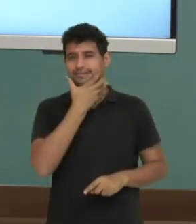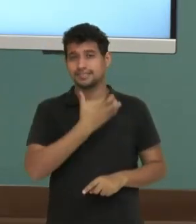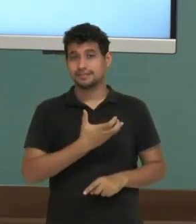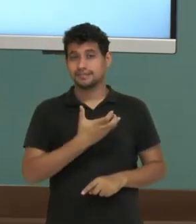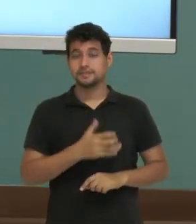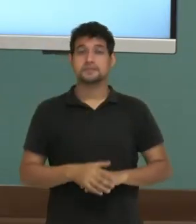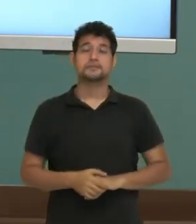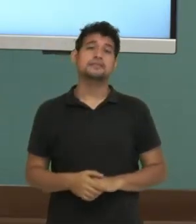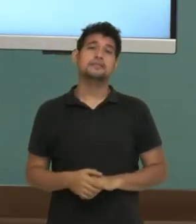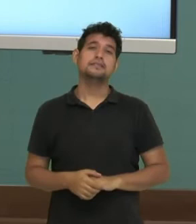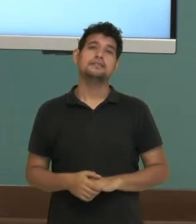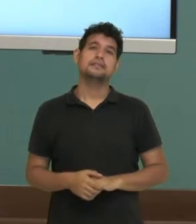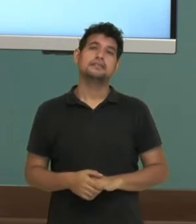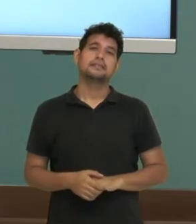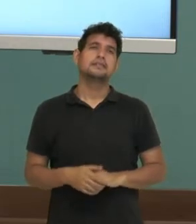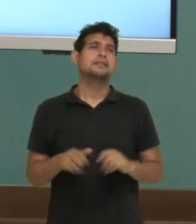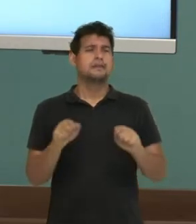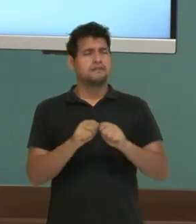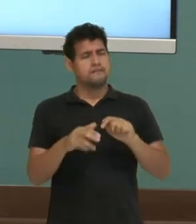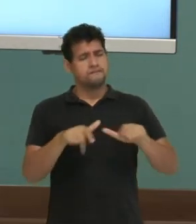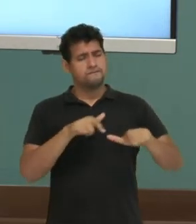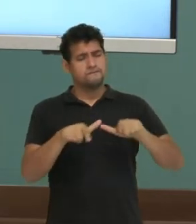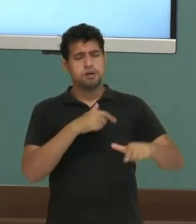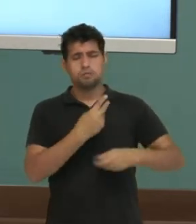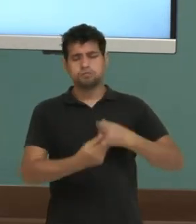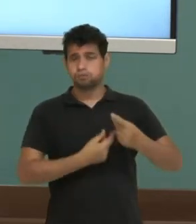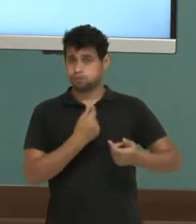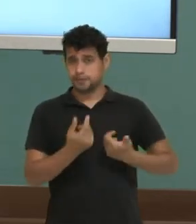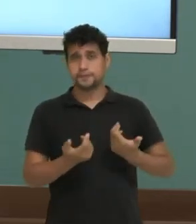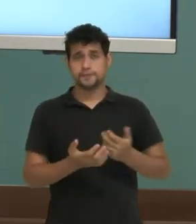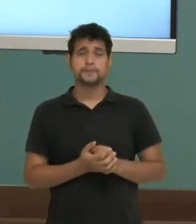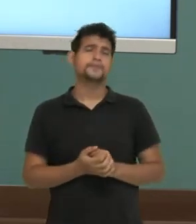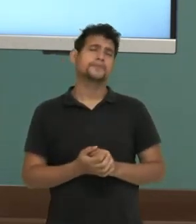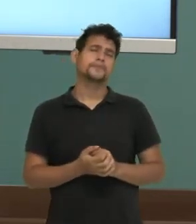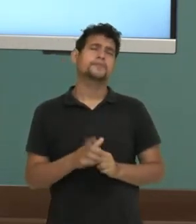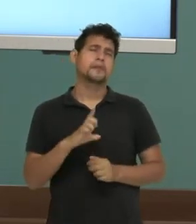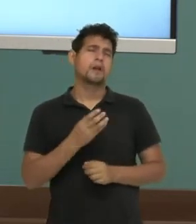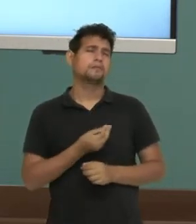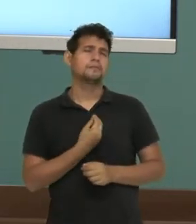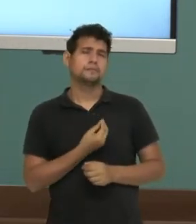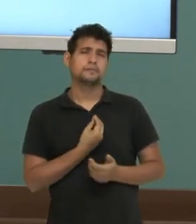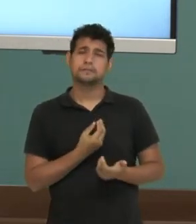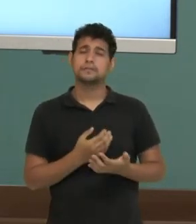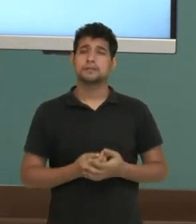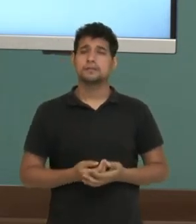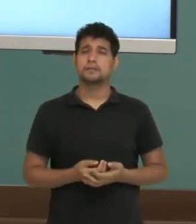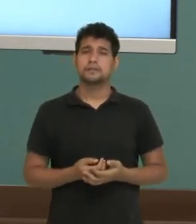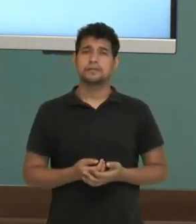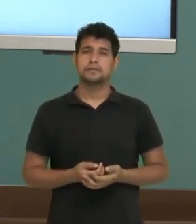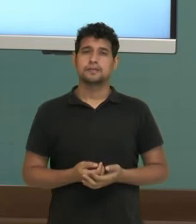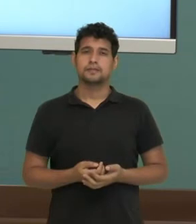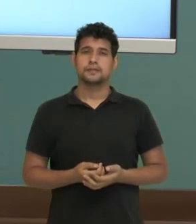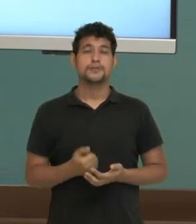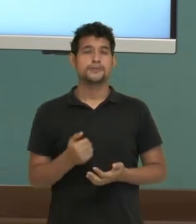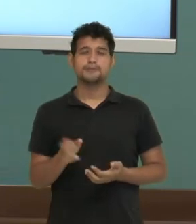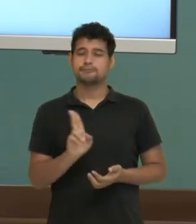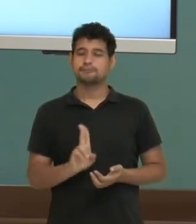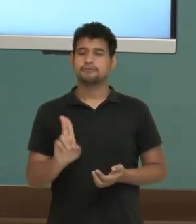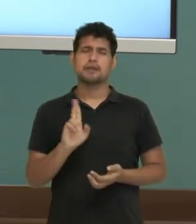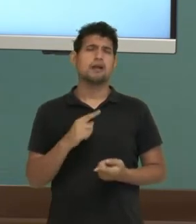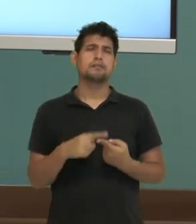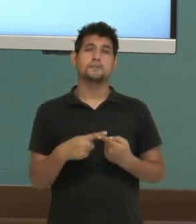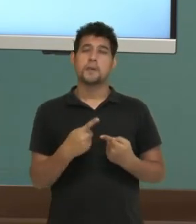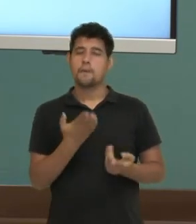aí, ok? E fazem essas atividades econômicas aí de subsistência, né, de usar isso para